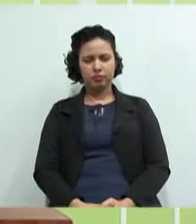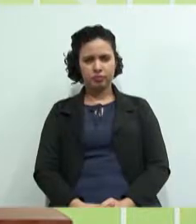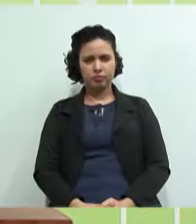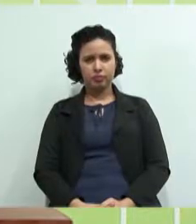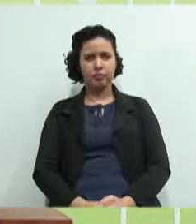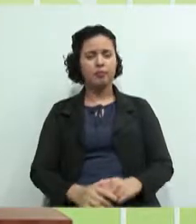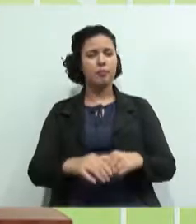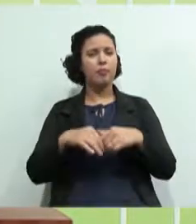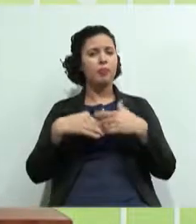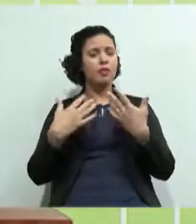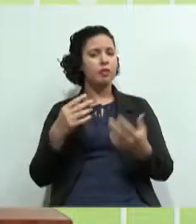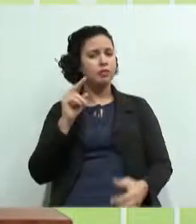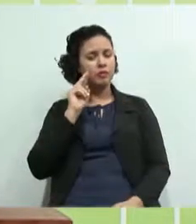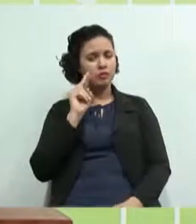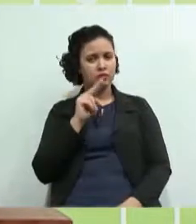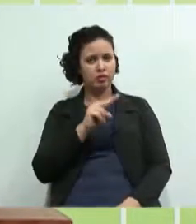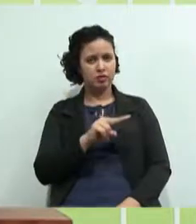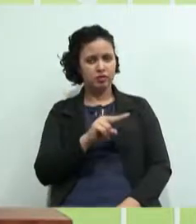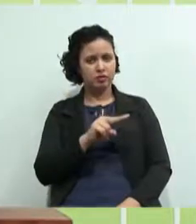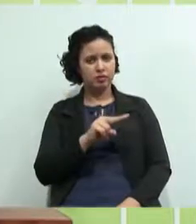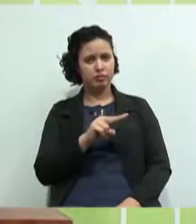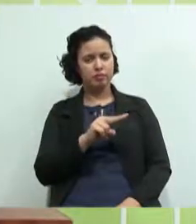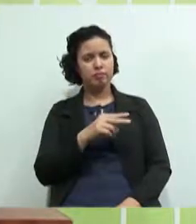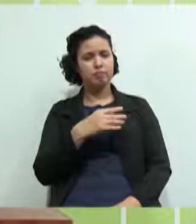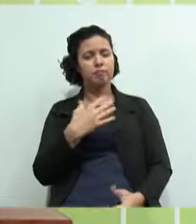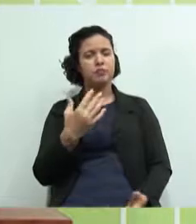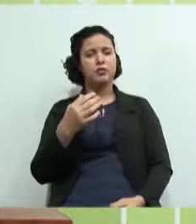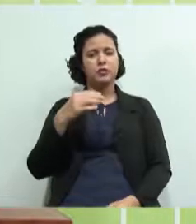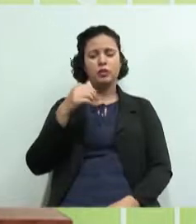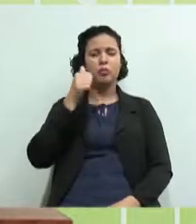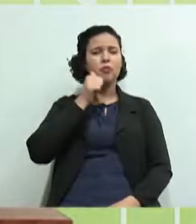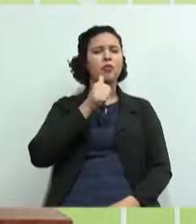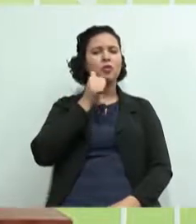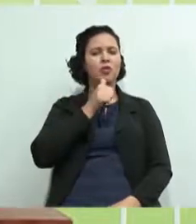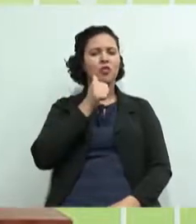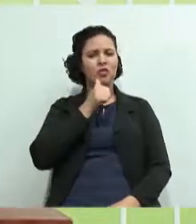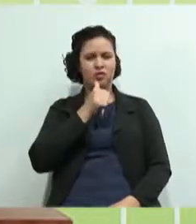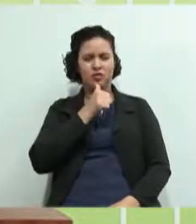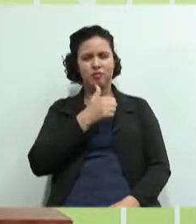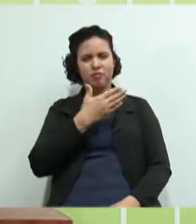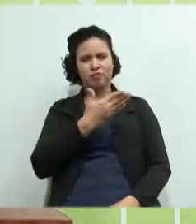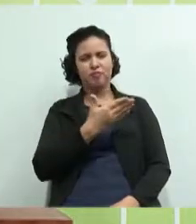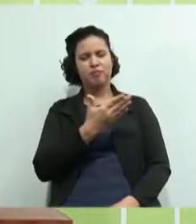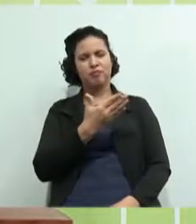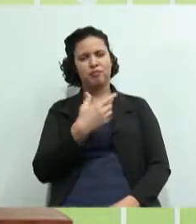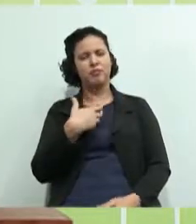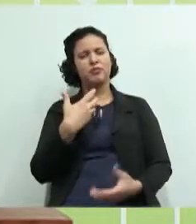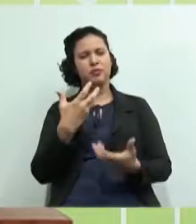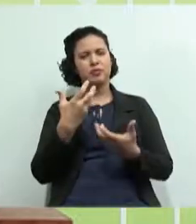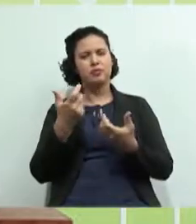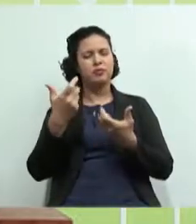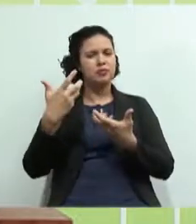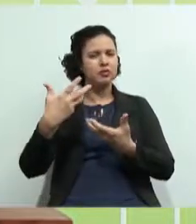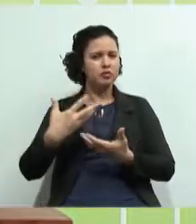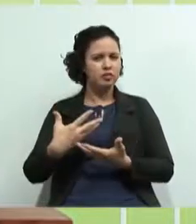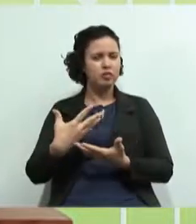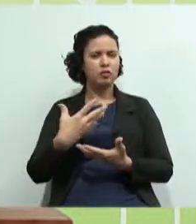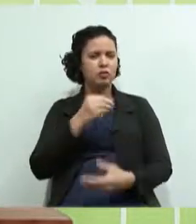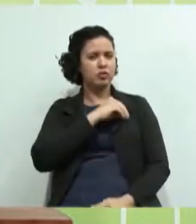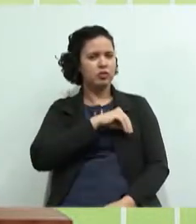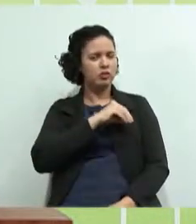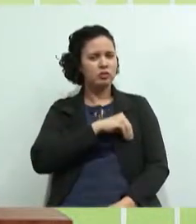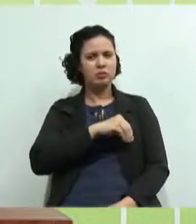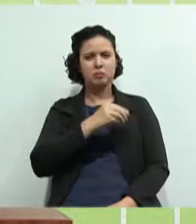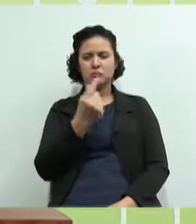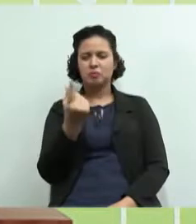E aí, você viu, né? Olha só, a Natália estava lá querendo, né? Diz que o dinheiro dela não servia para nada. Na